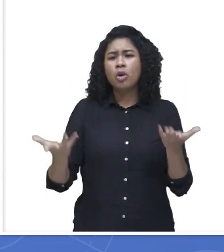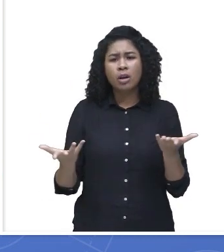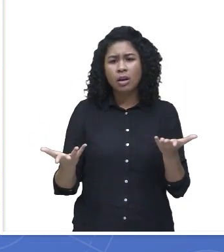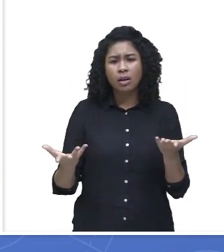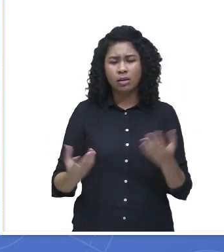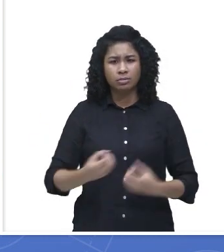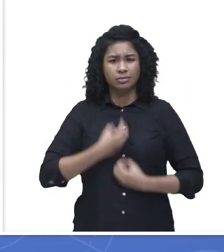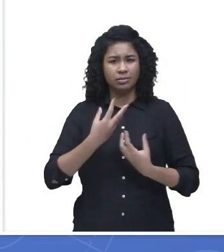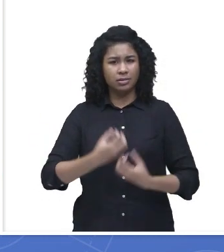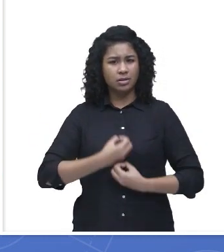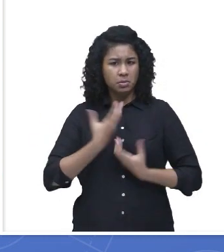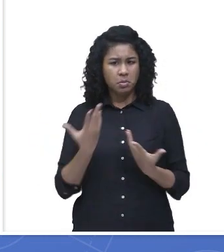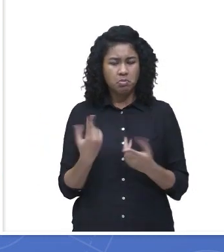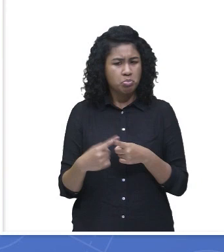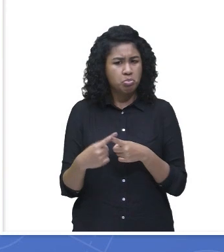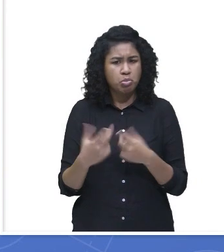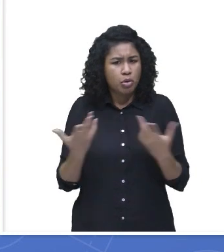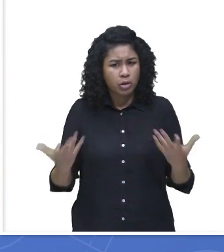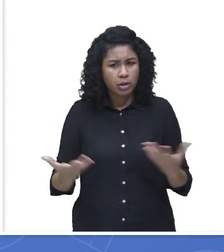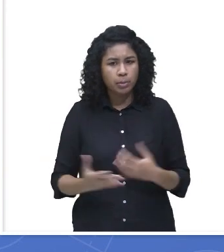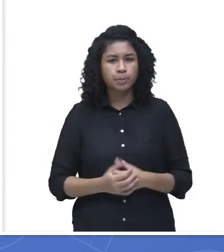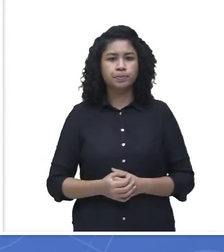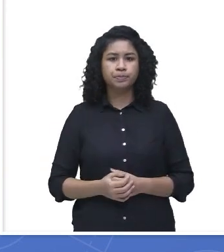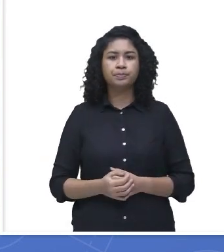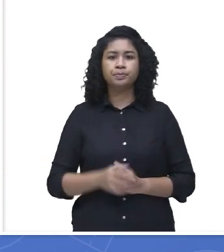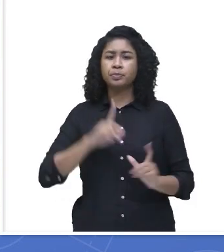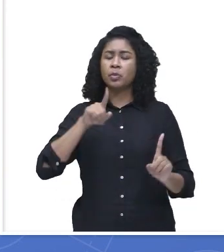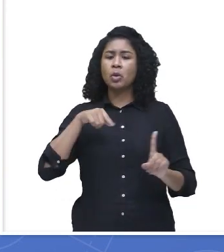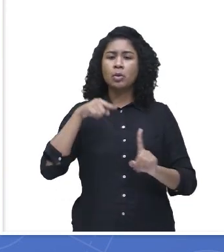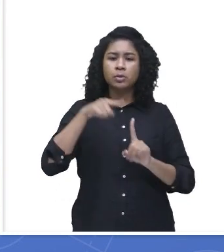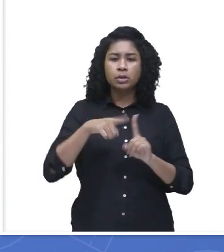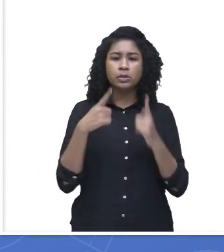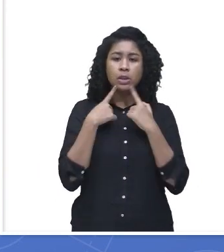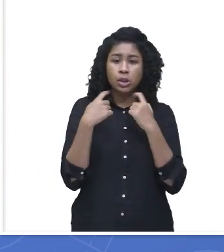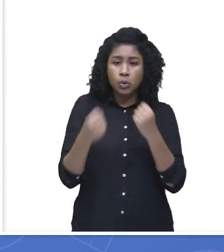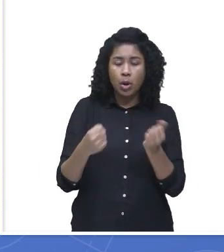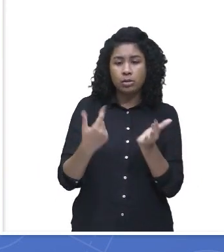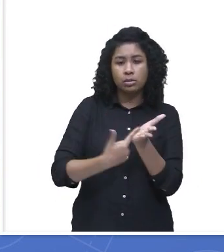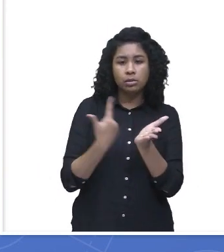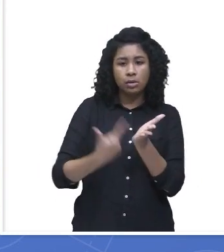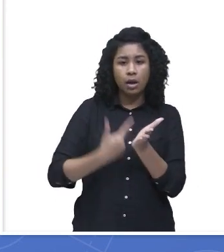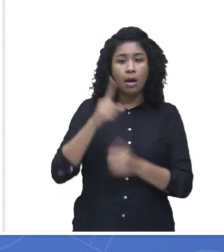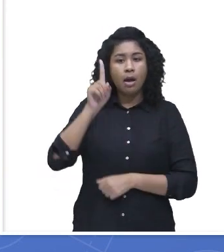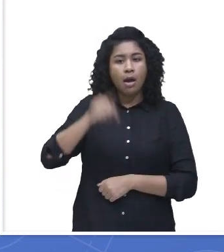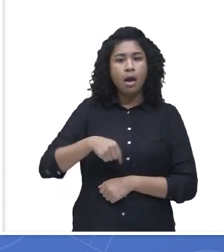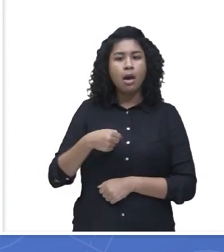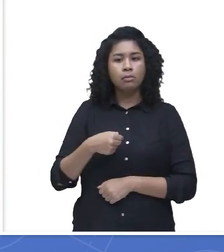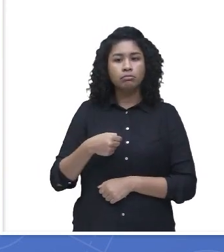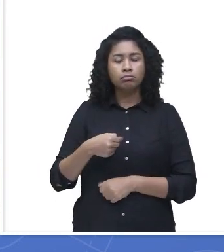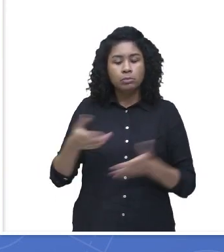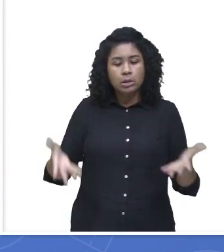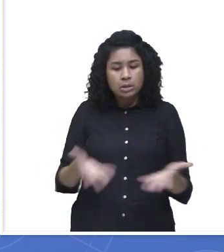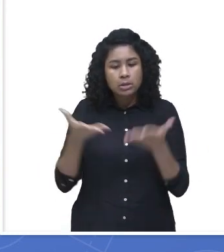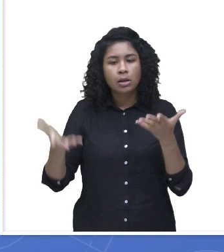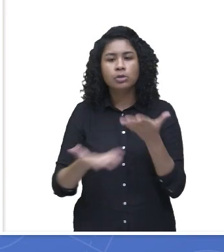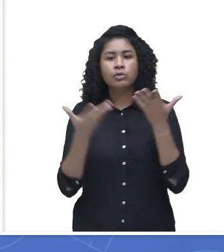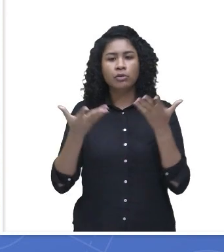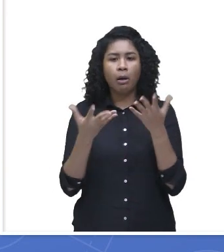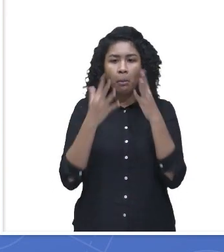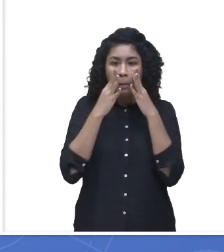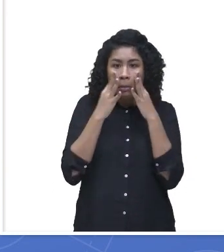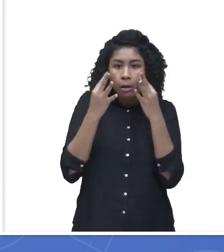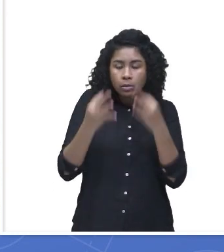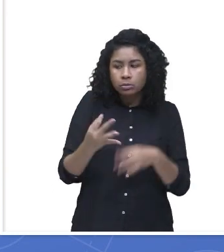texto. Uma das funções da linguagem literária é a de promover a apreciação estética com uma linguagem que foge